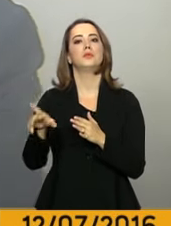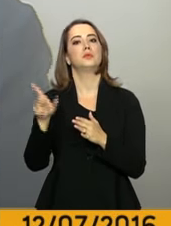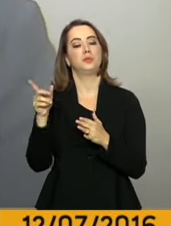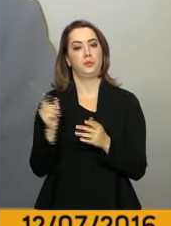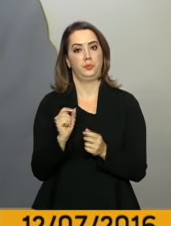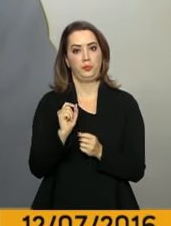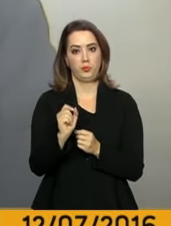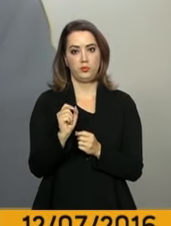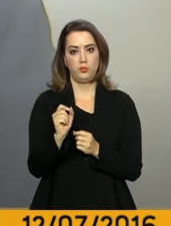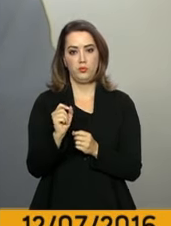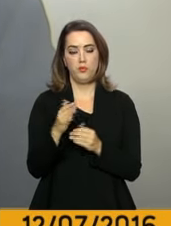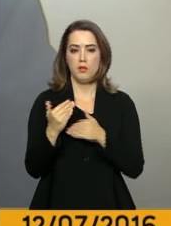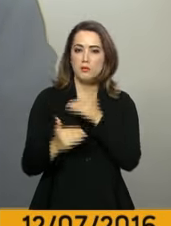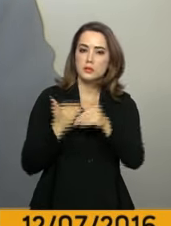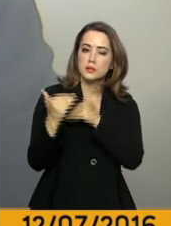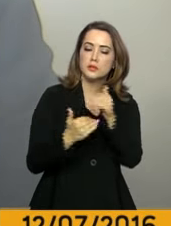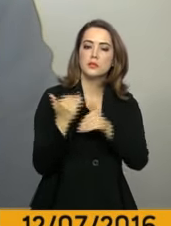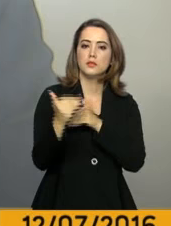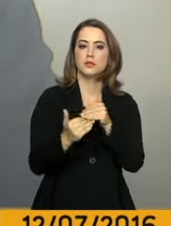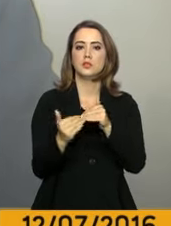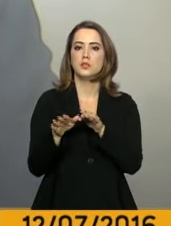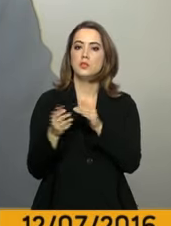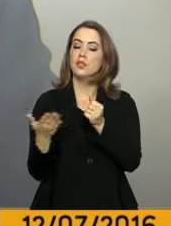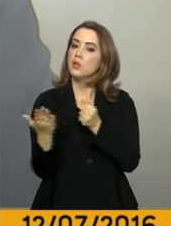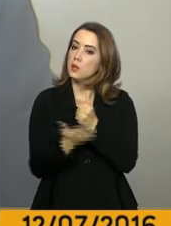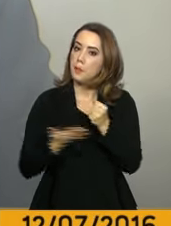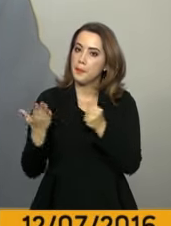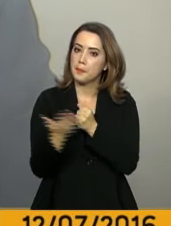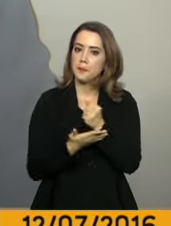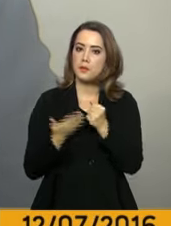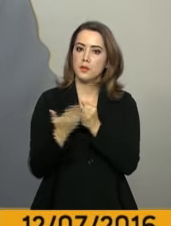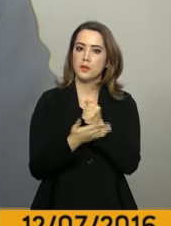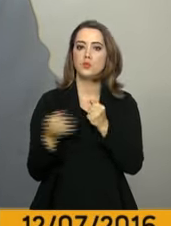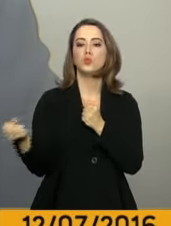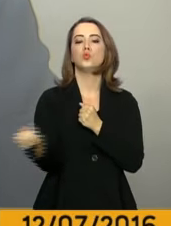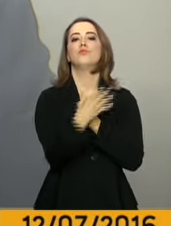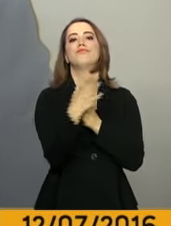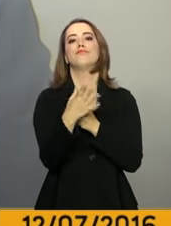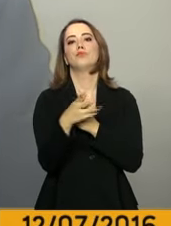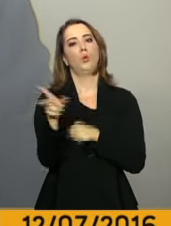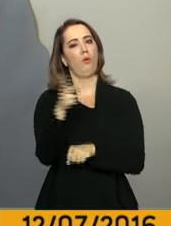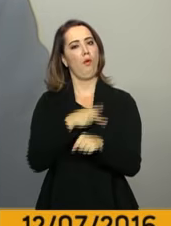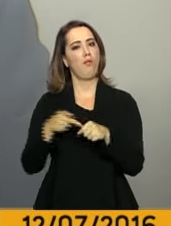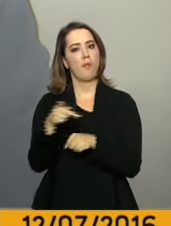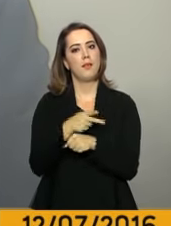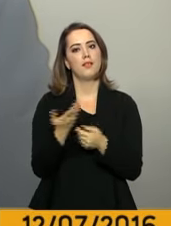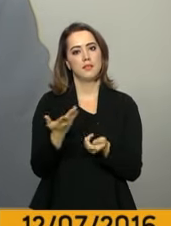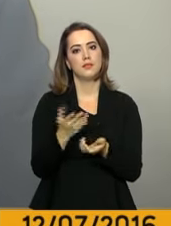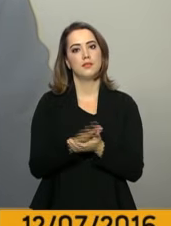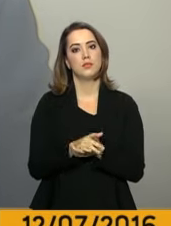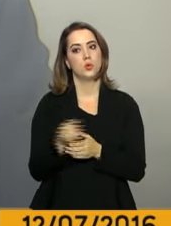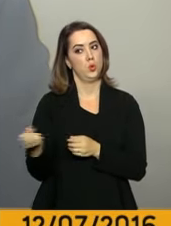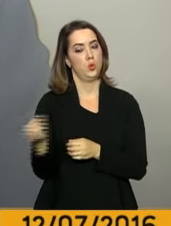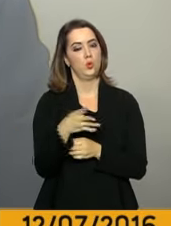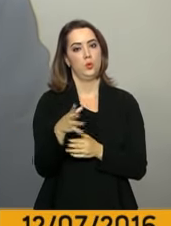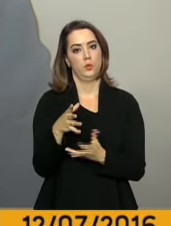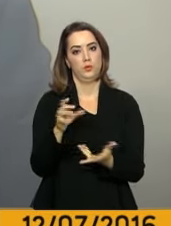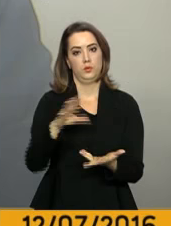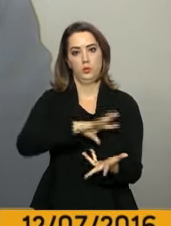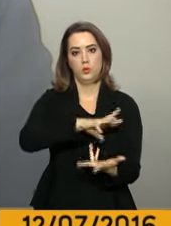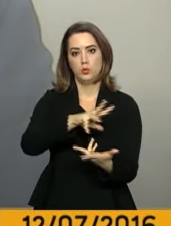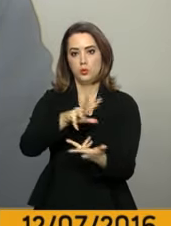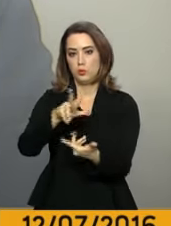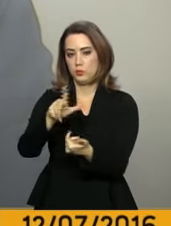passaportes Você tá criando basicamente quase um novo estado não é Ou seja em Face da globalização